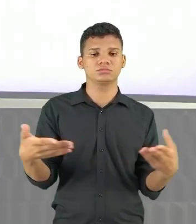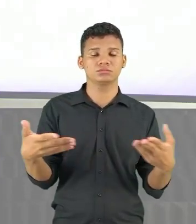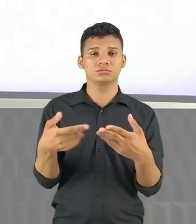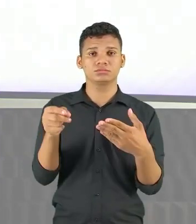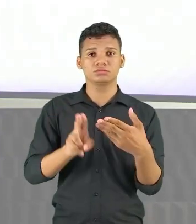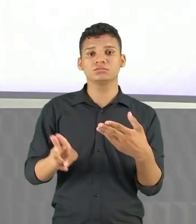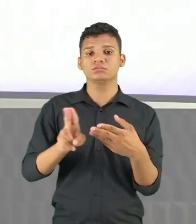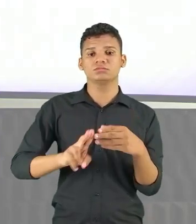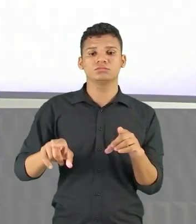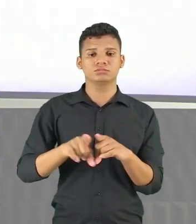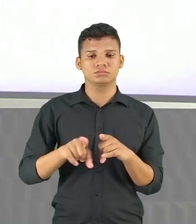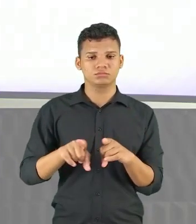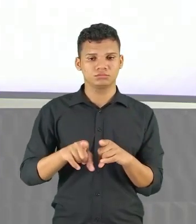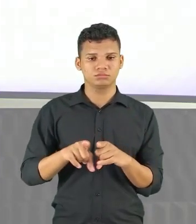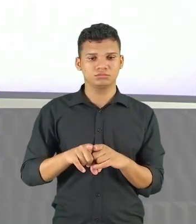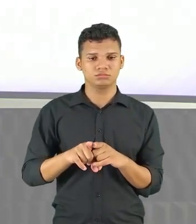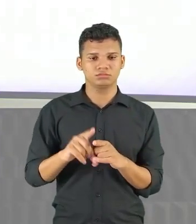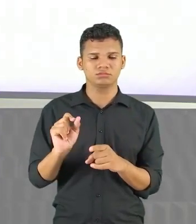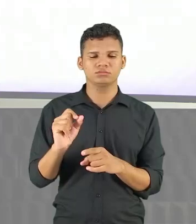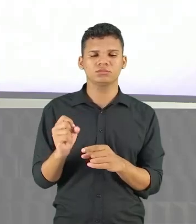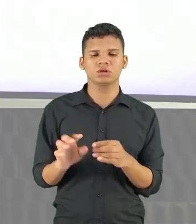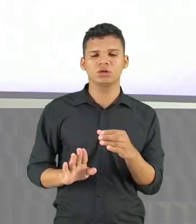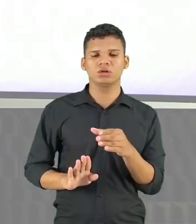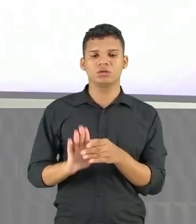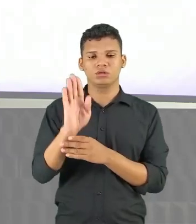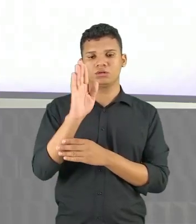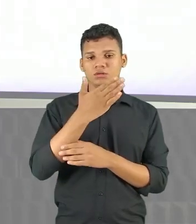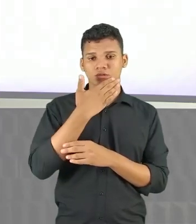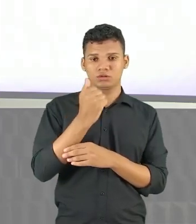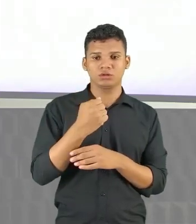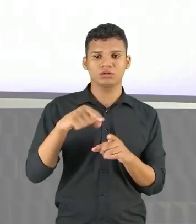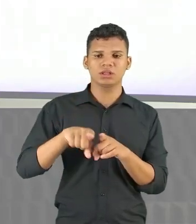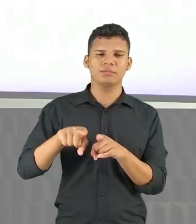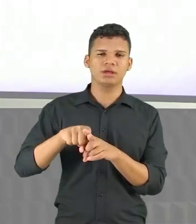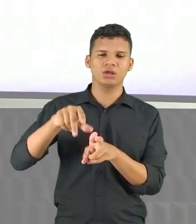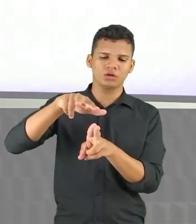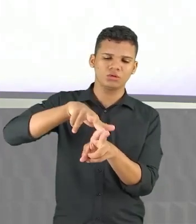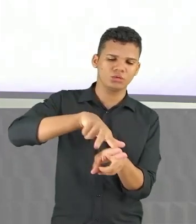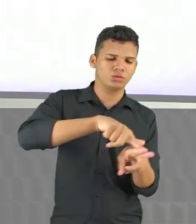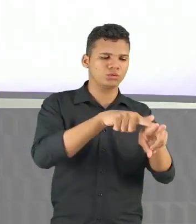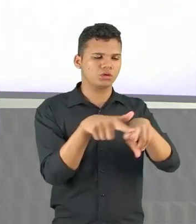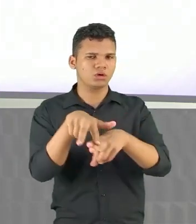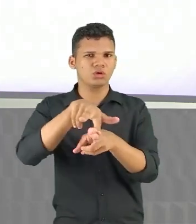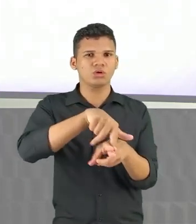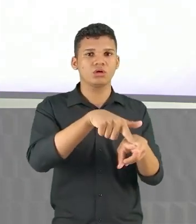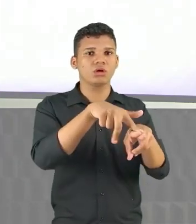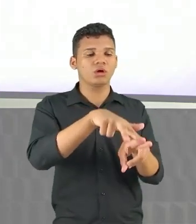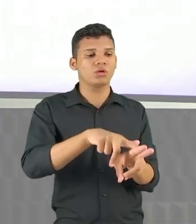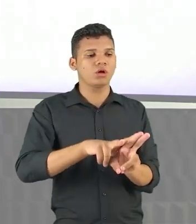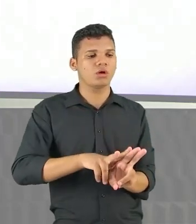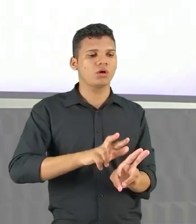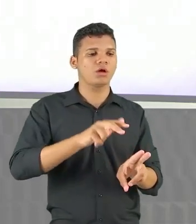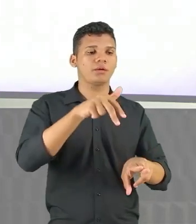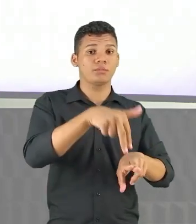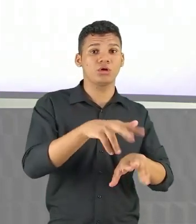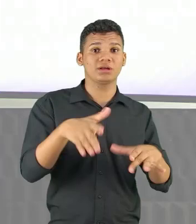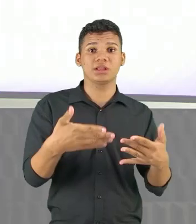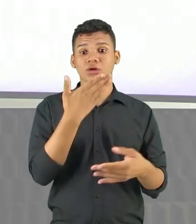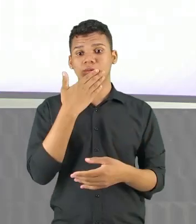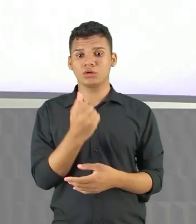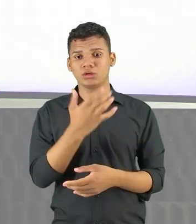material, igualmente, alavancou o surgimento de novas manobras e possibilitou um maior número de